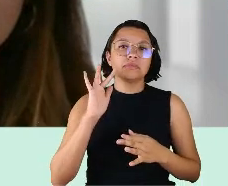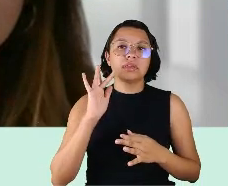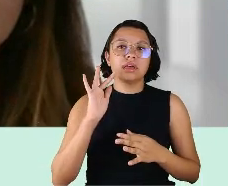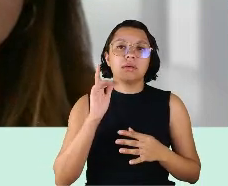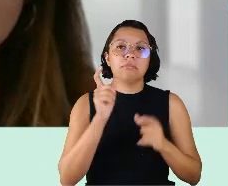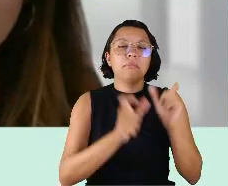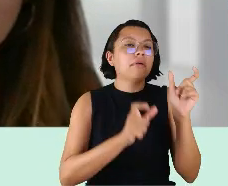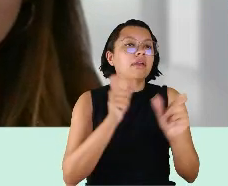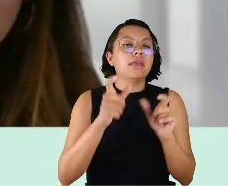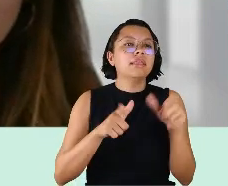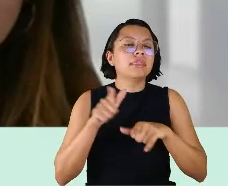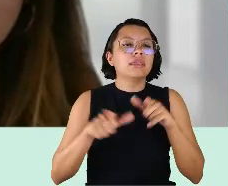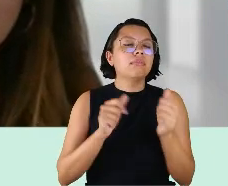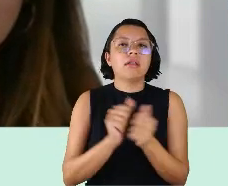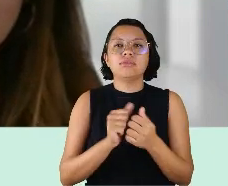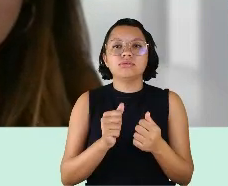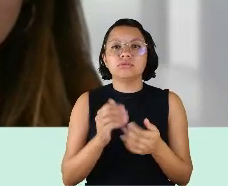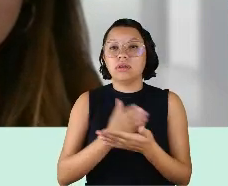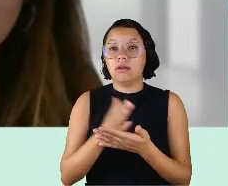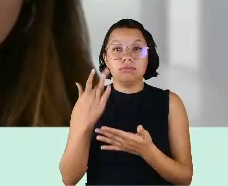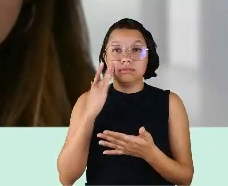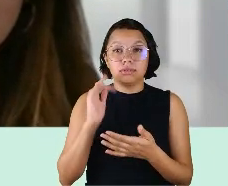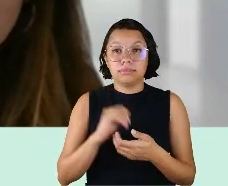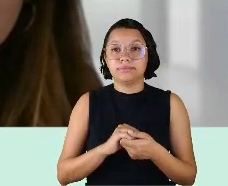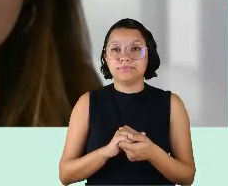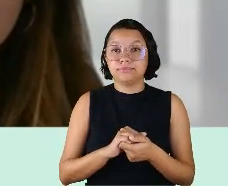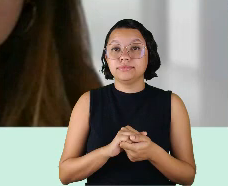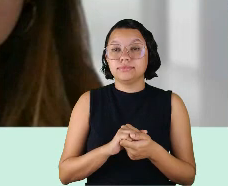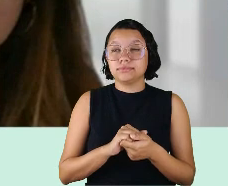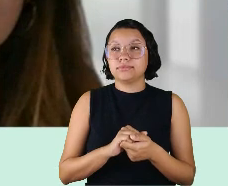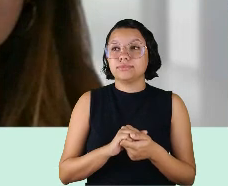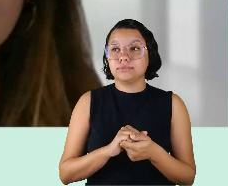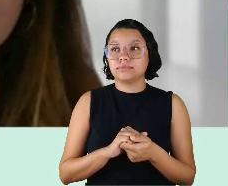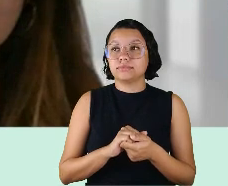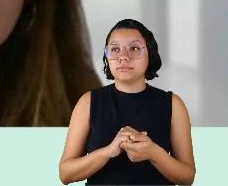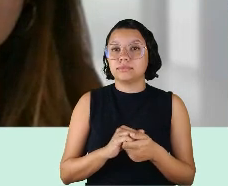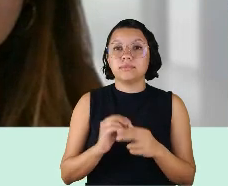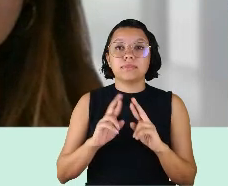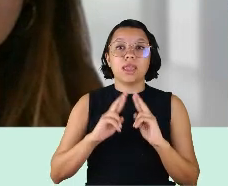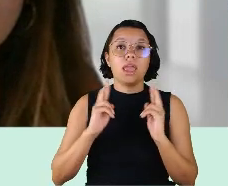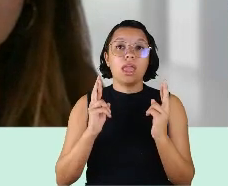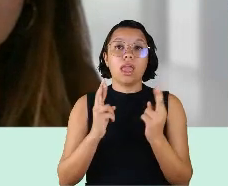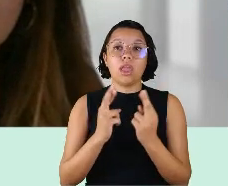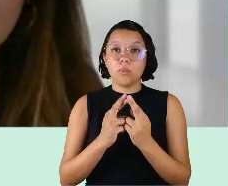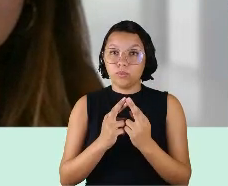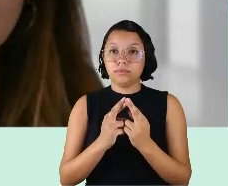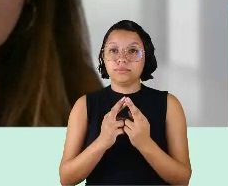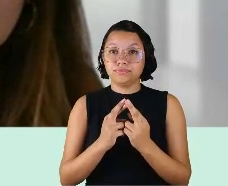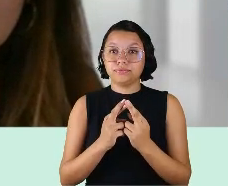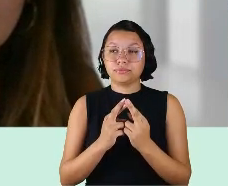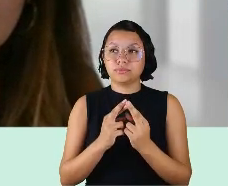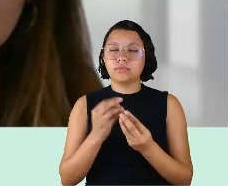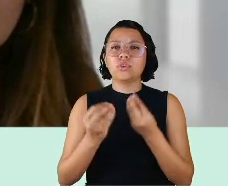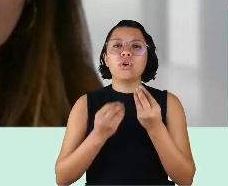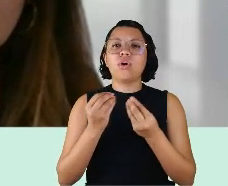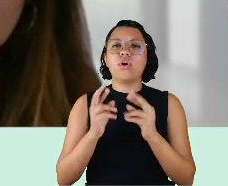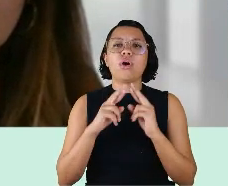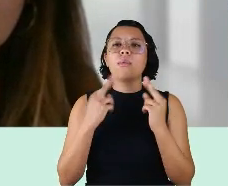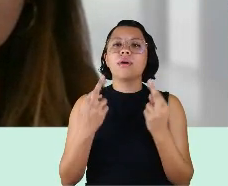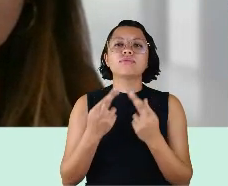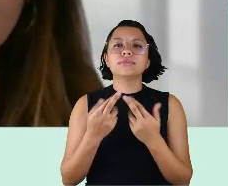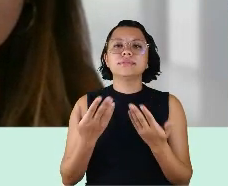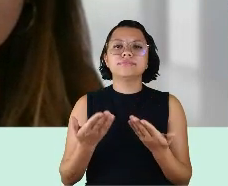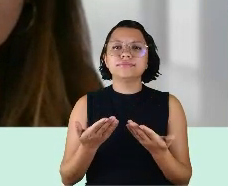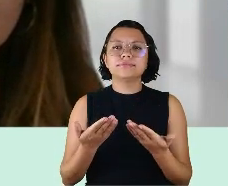nem o que estão fazendo. Alguns não sabem mesmo. E é reunir-se. Como é que a gente se